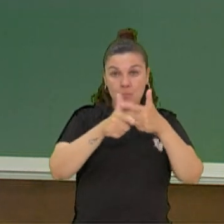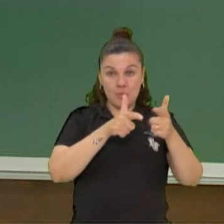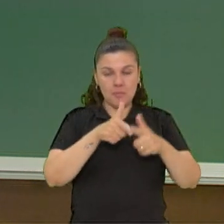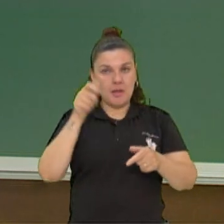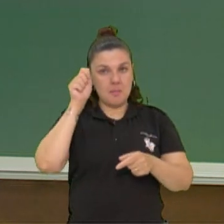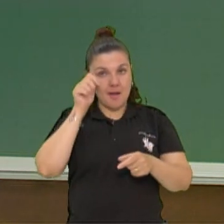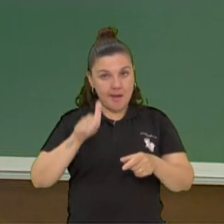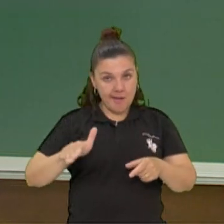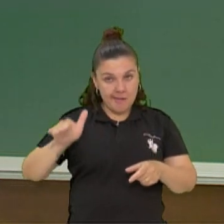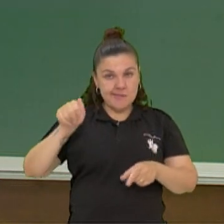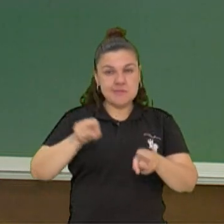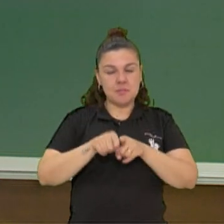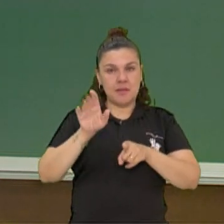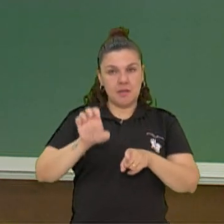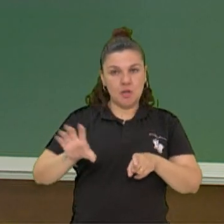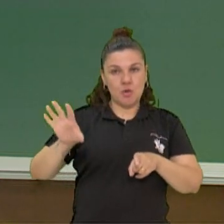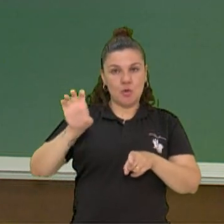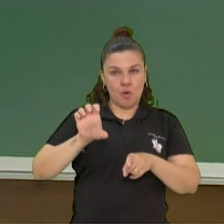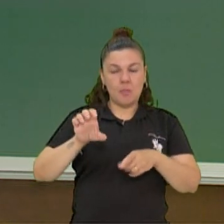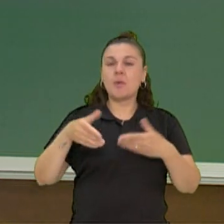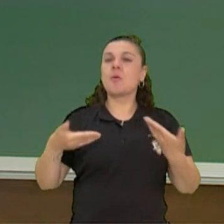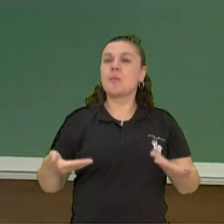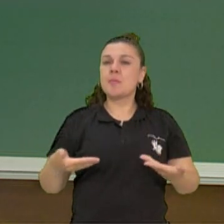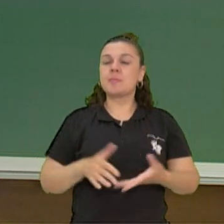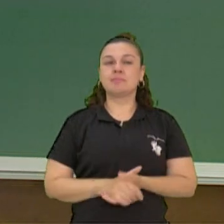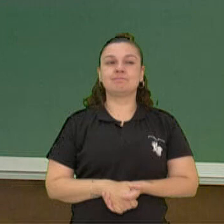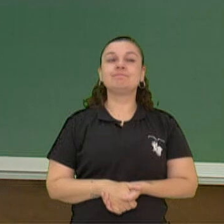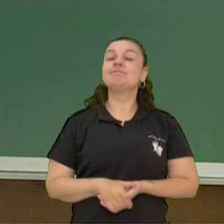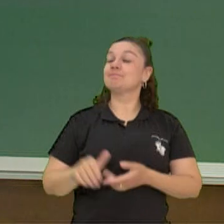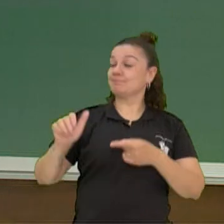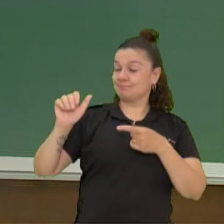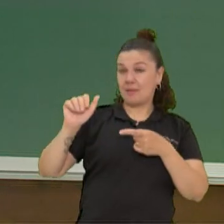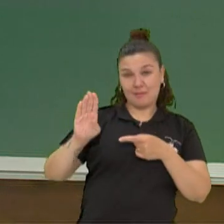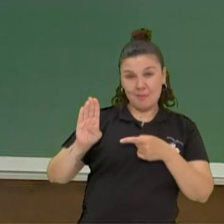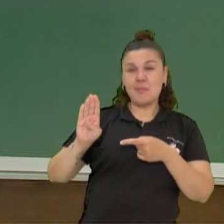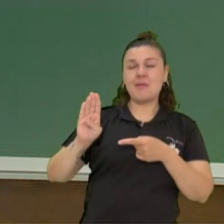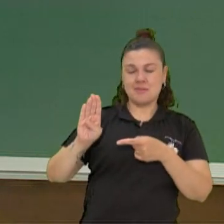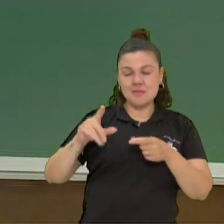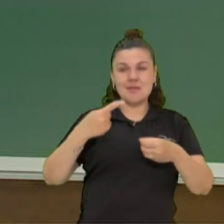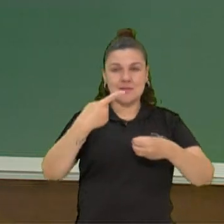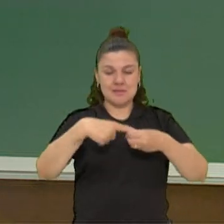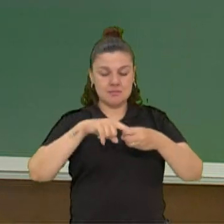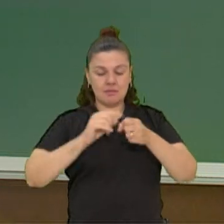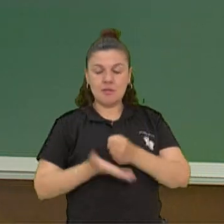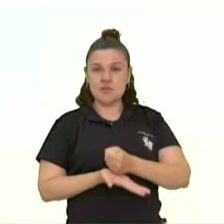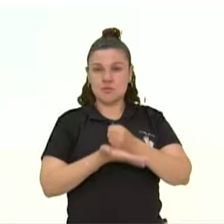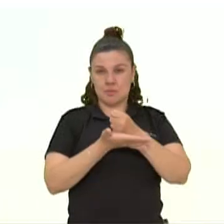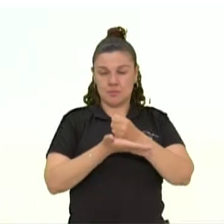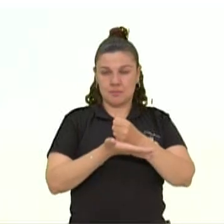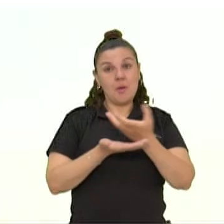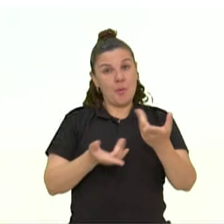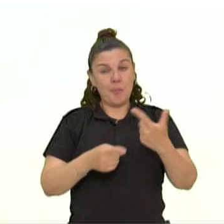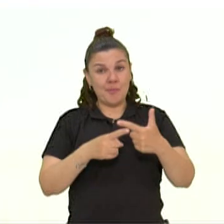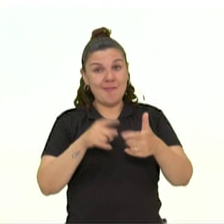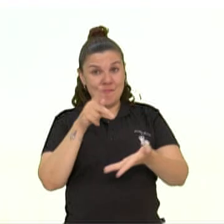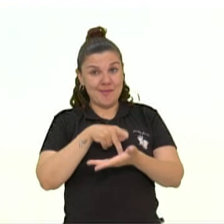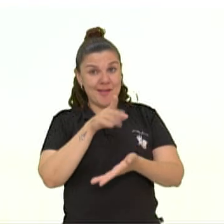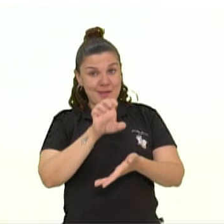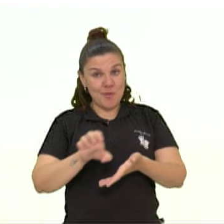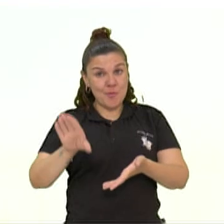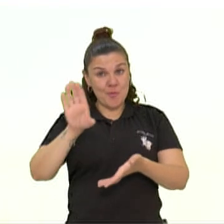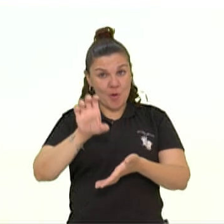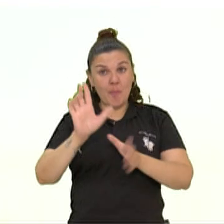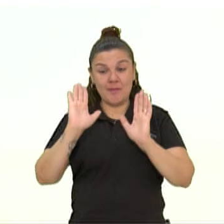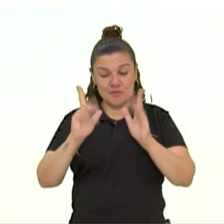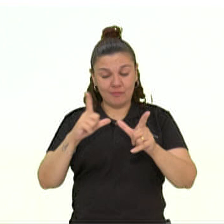assim como na Europa. Seriam as cidades sustentáveis, né? Na Europa não seriam, como já são uma realidade,